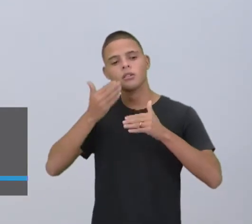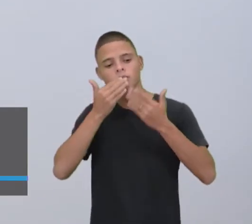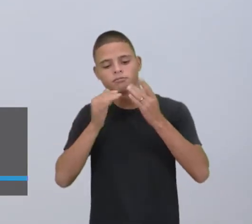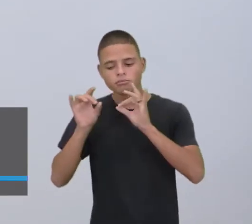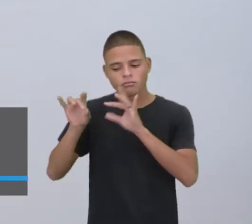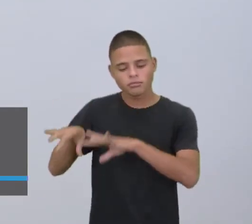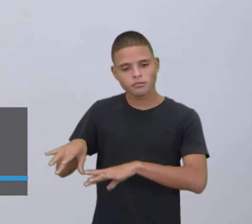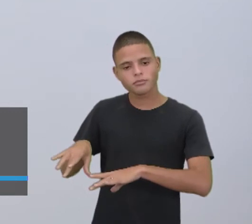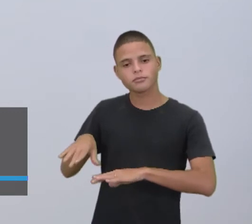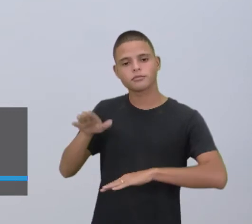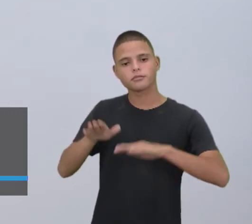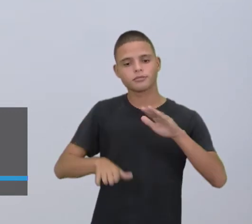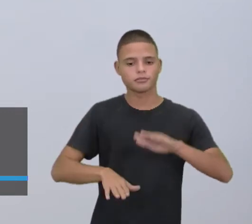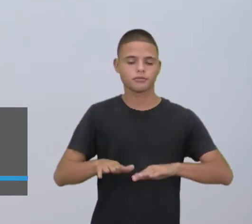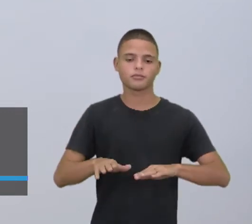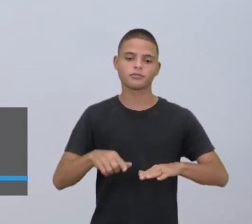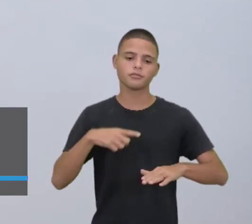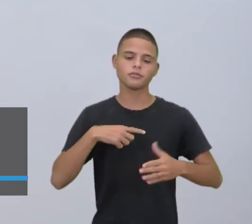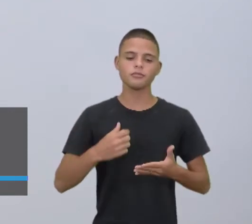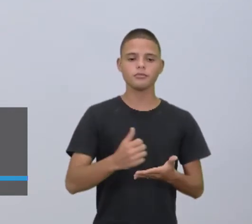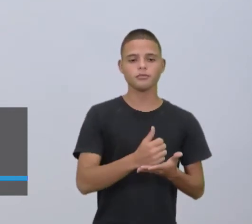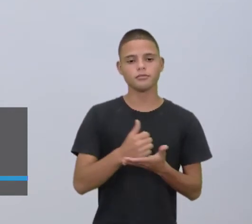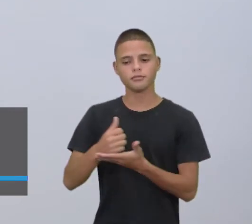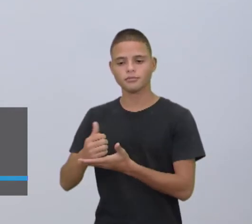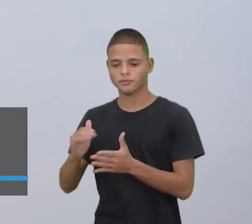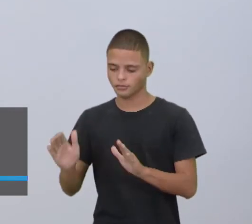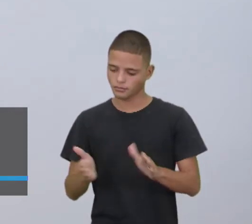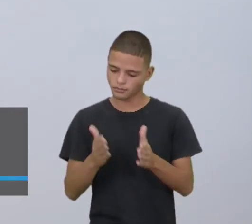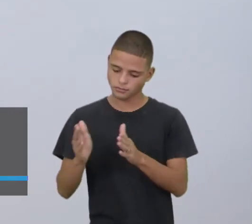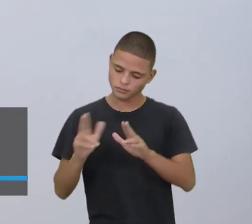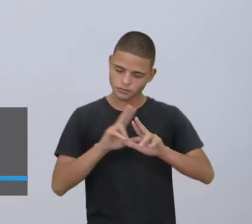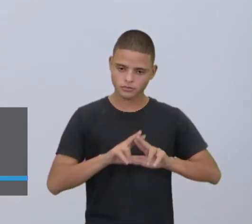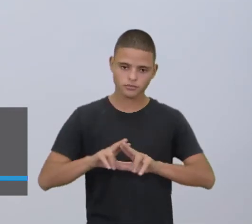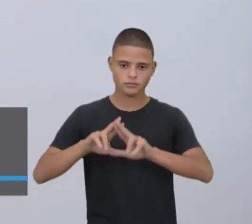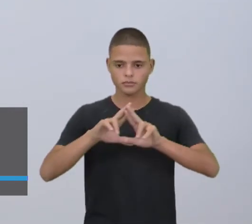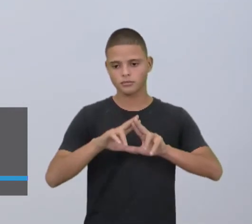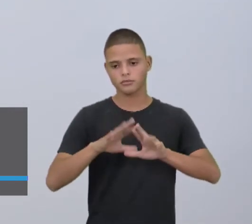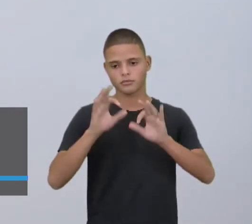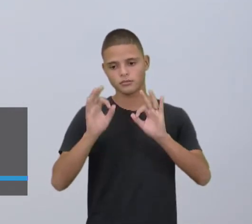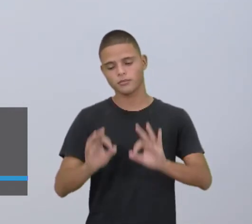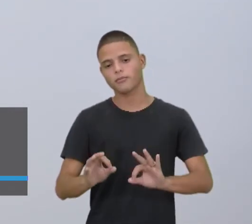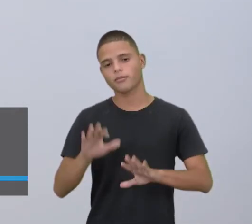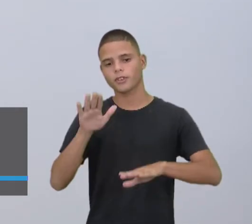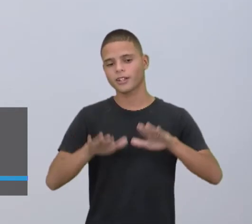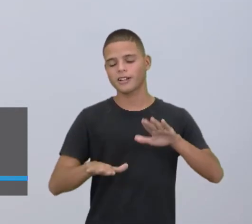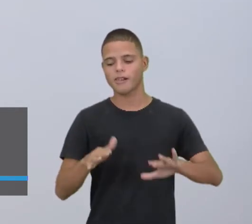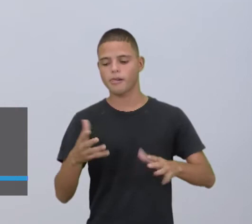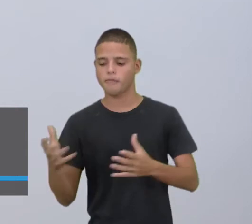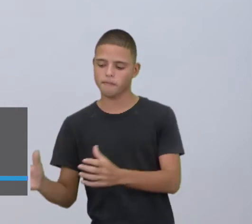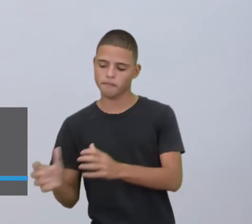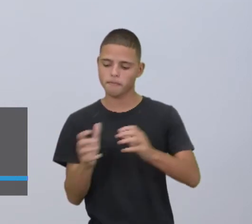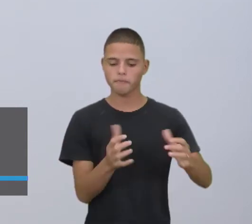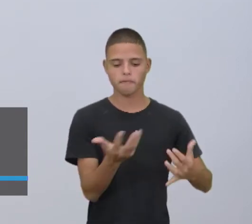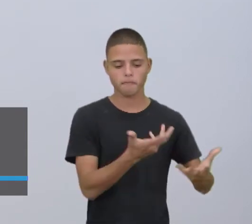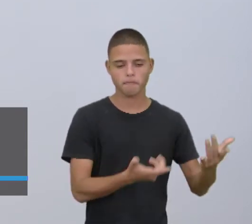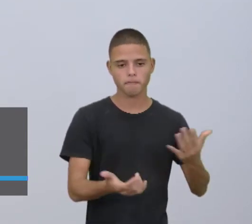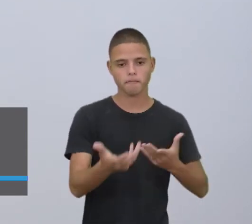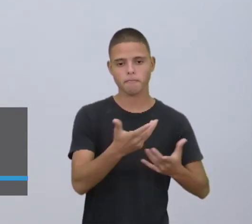aterro, mas já há processos tanto para queimar esses resíduos, né, incinerá-los